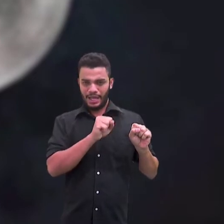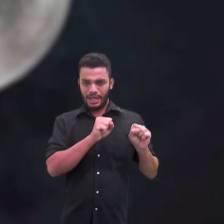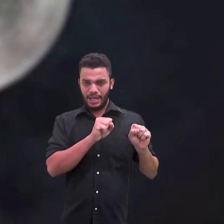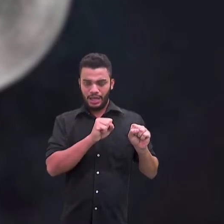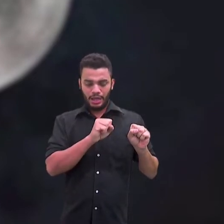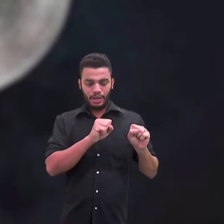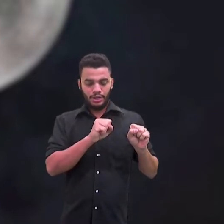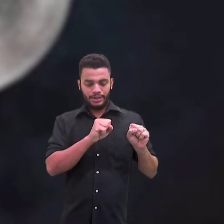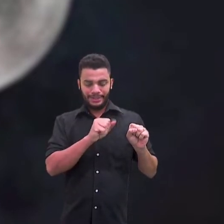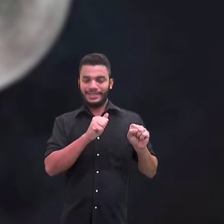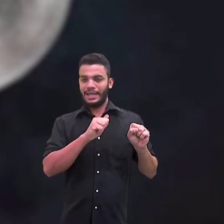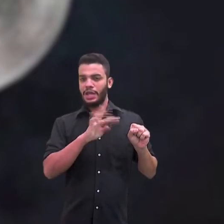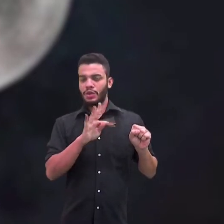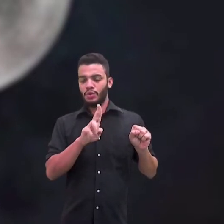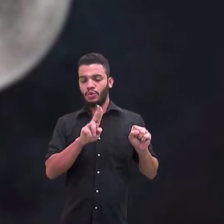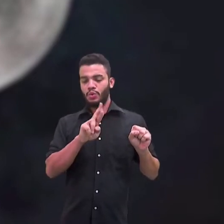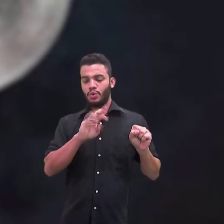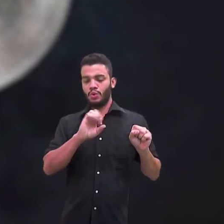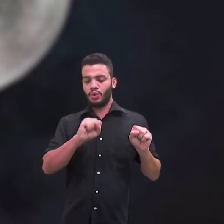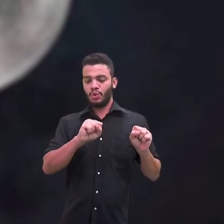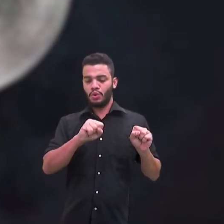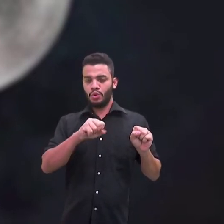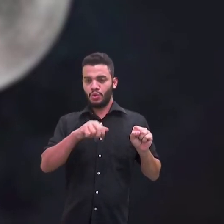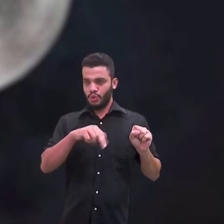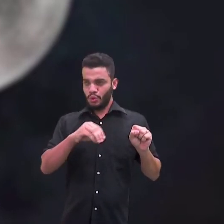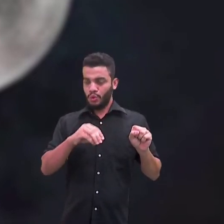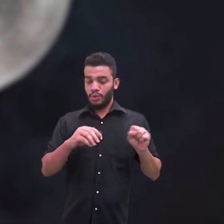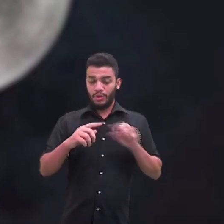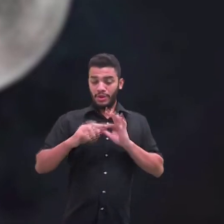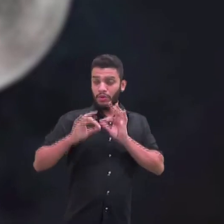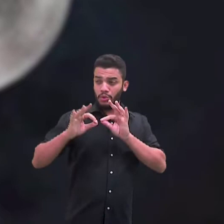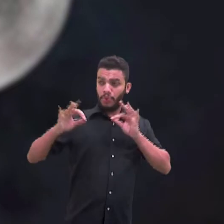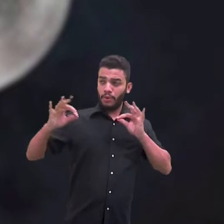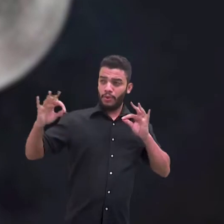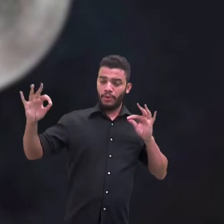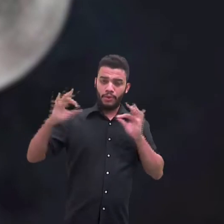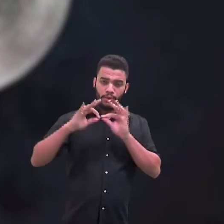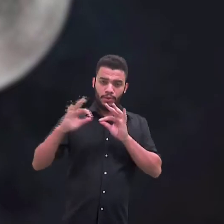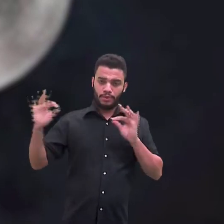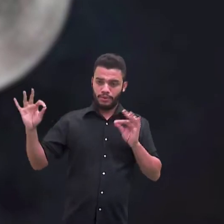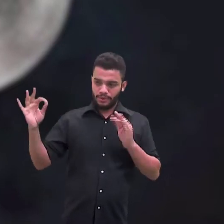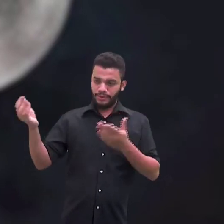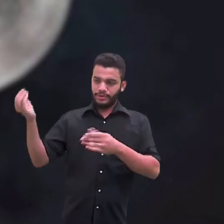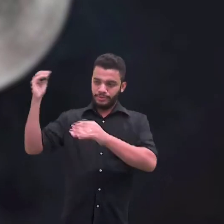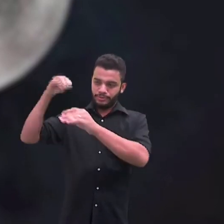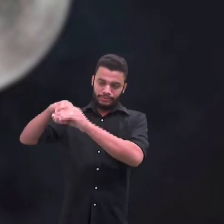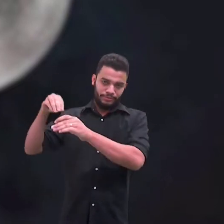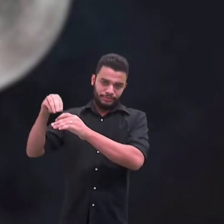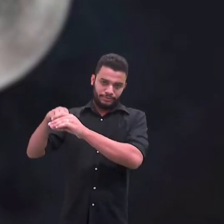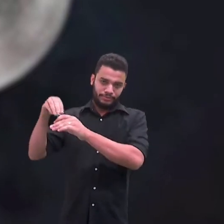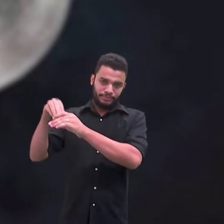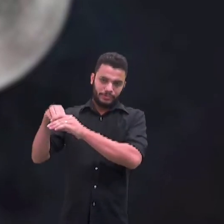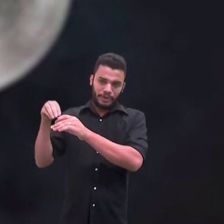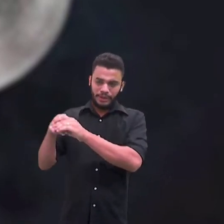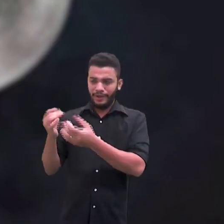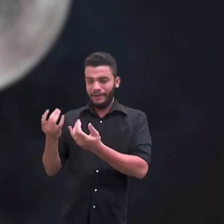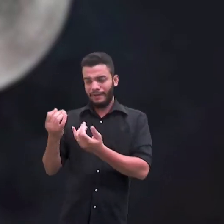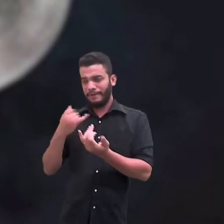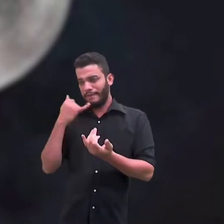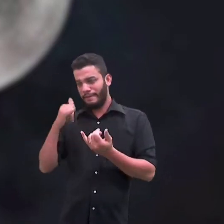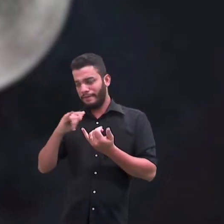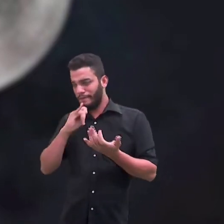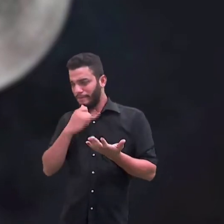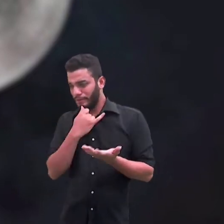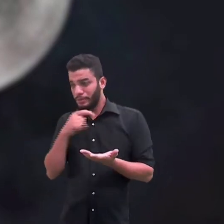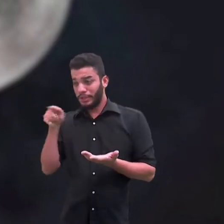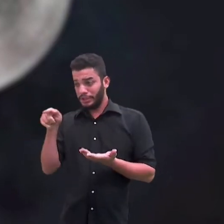uma lua que prefere conviver atrás do contentor do lixo em vez de jogar a bola com as outras crianças. Netuno